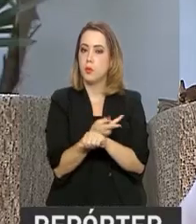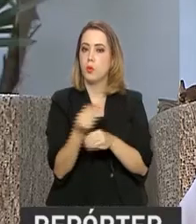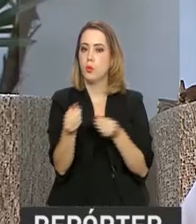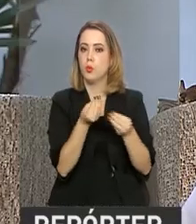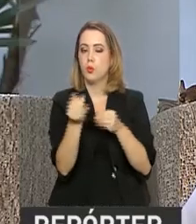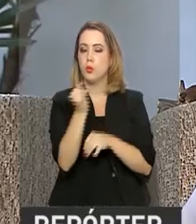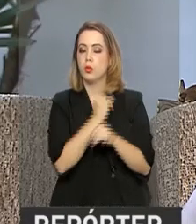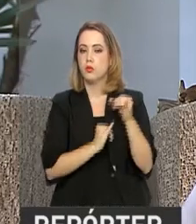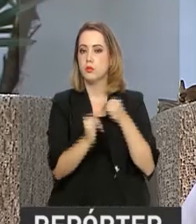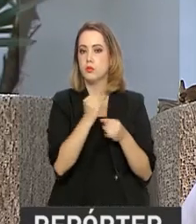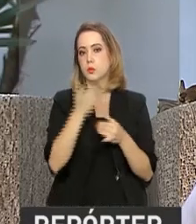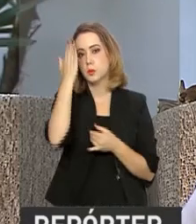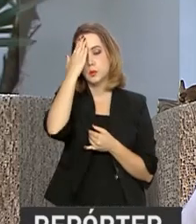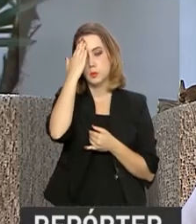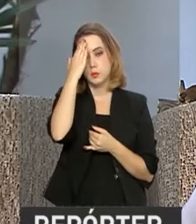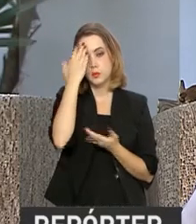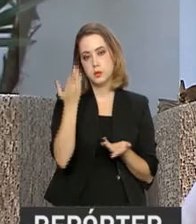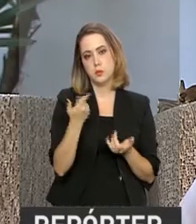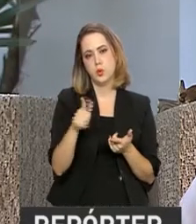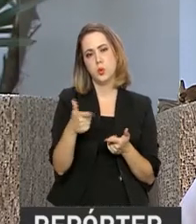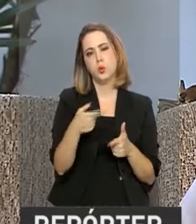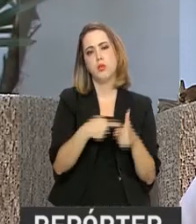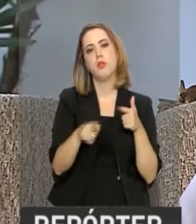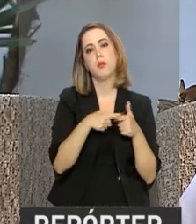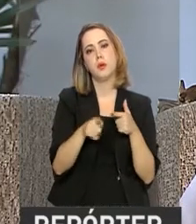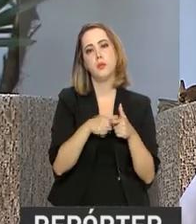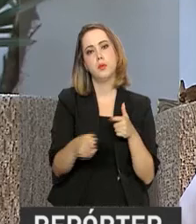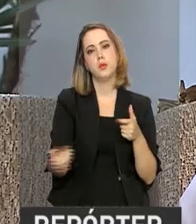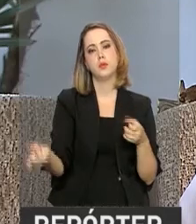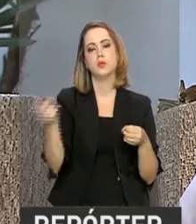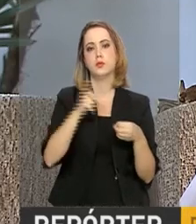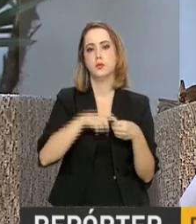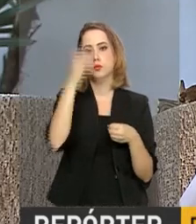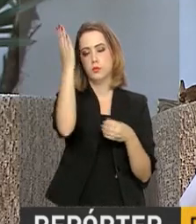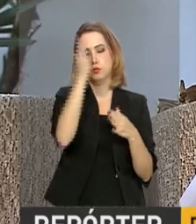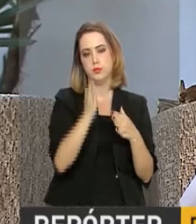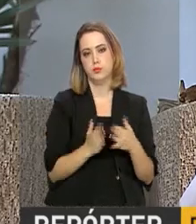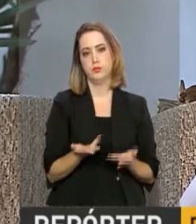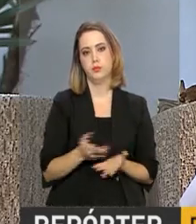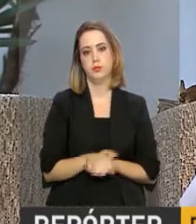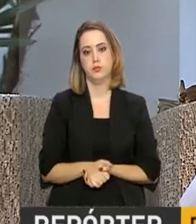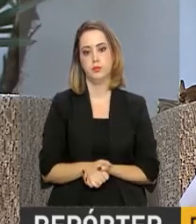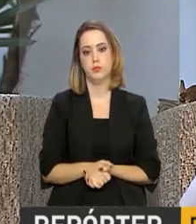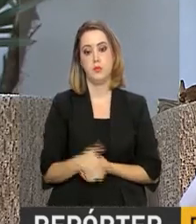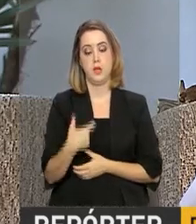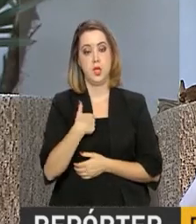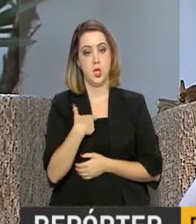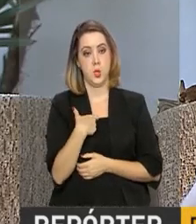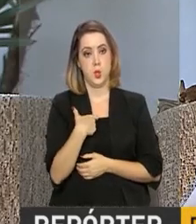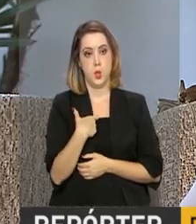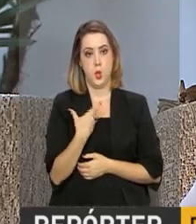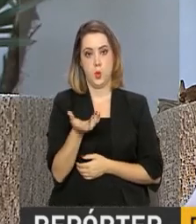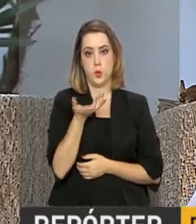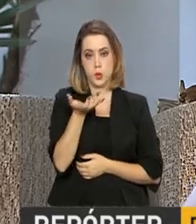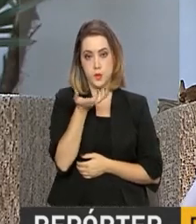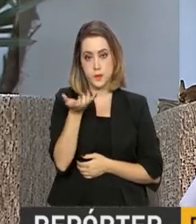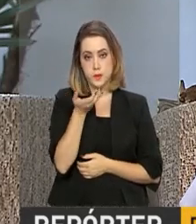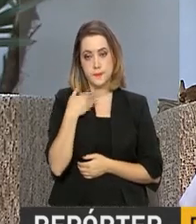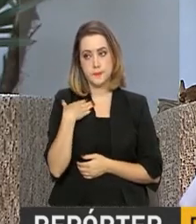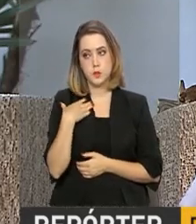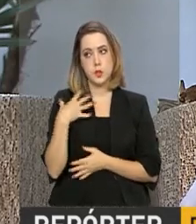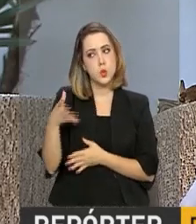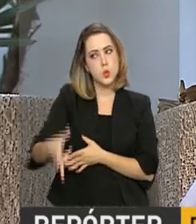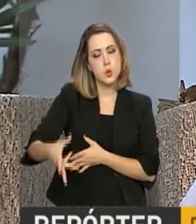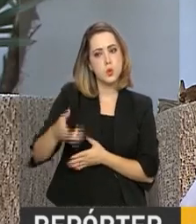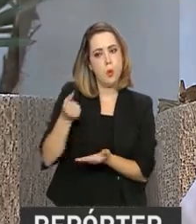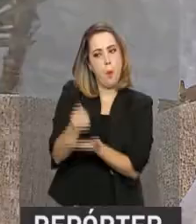quando eu tinha a pretensão de trazer alguma coisa é realmente é importante a gente saber quais são